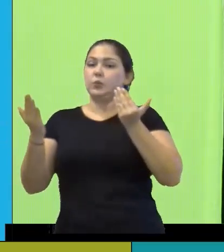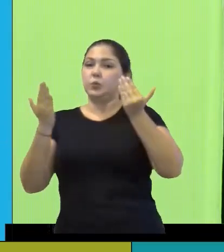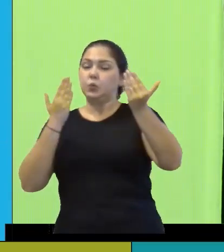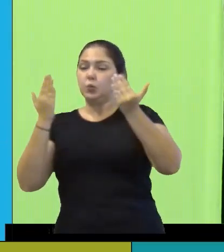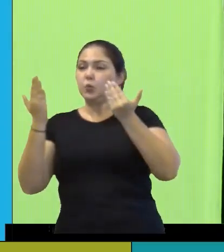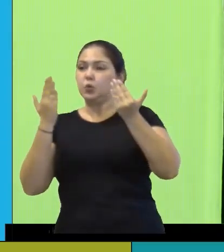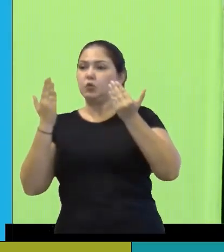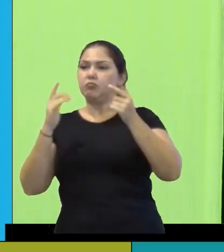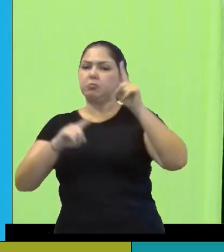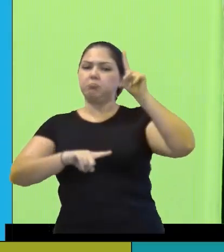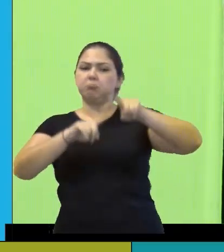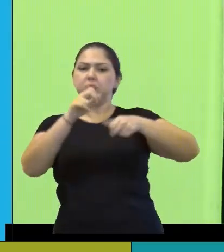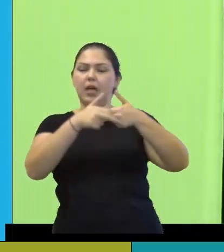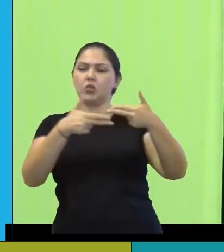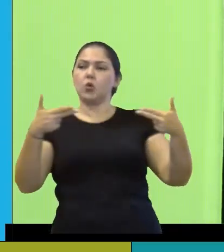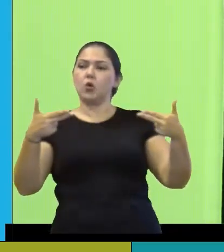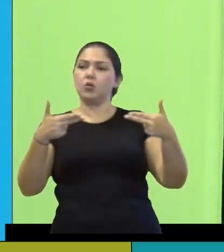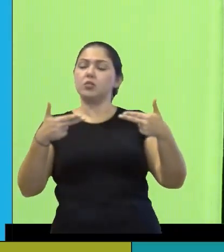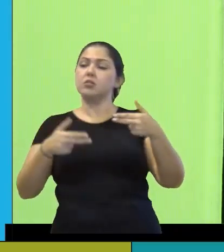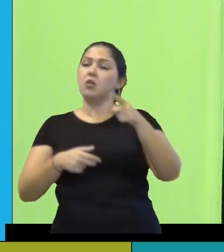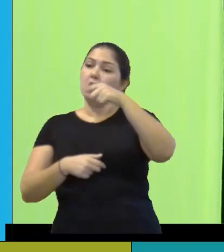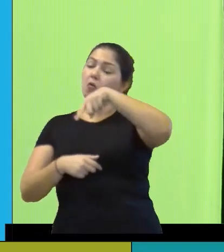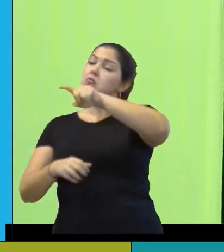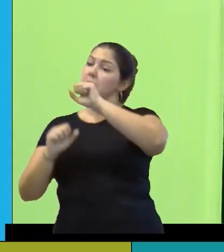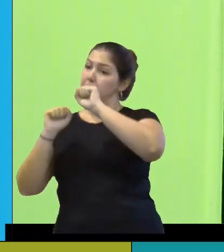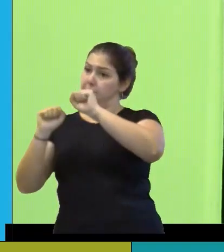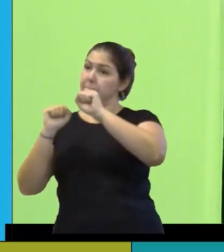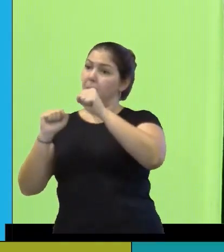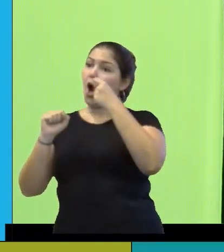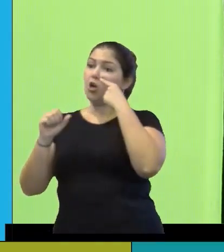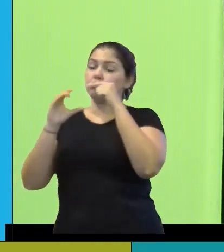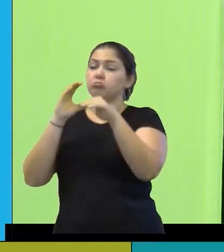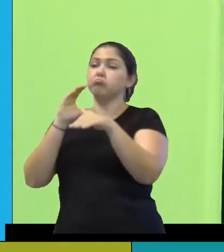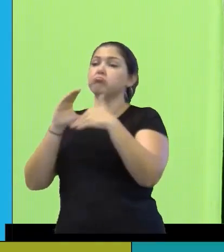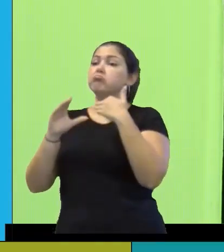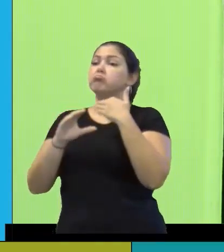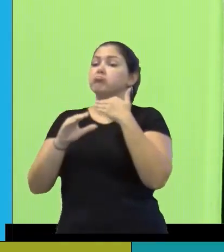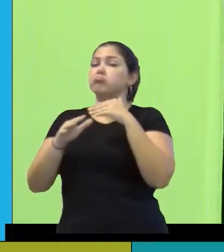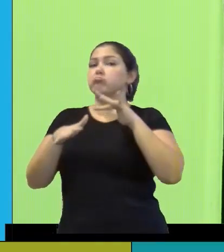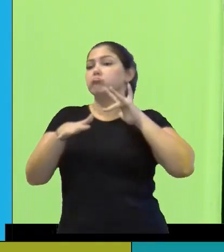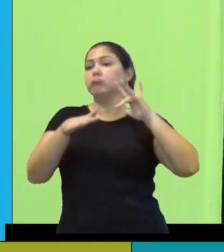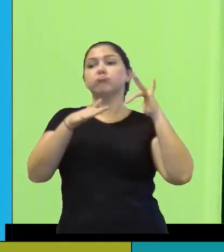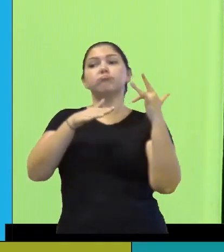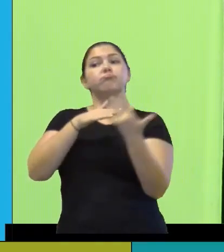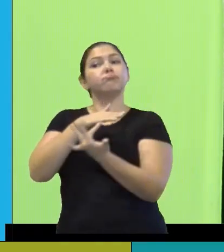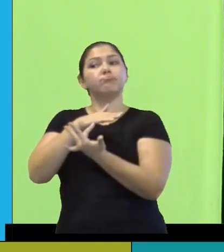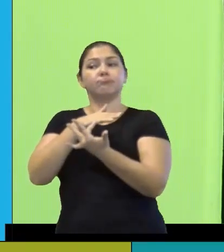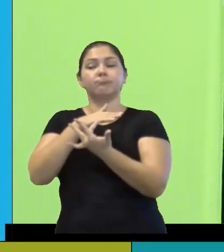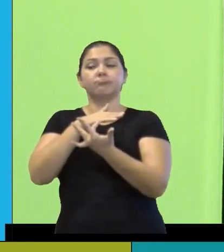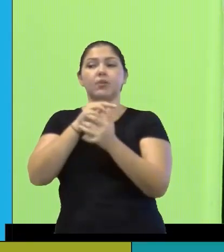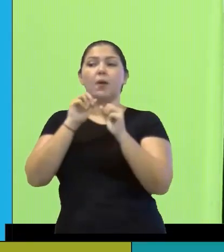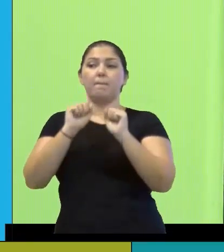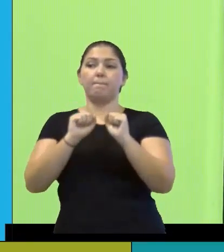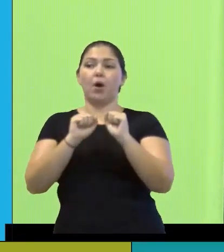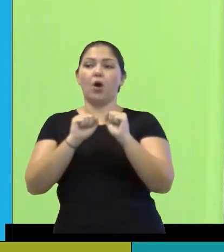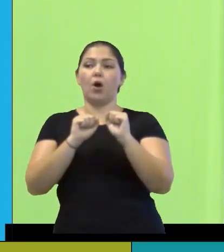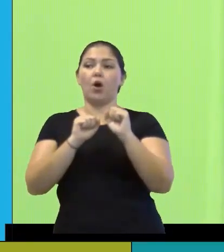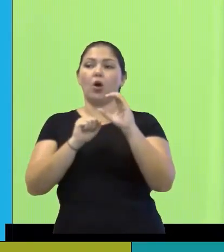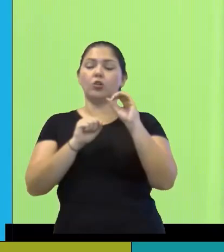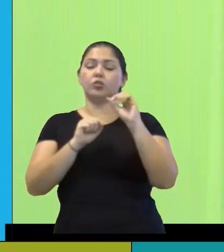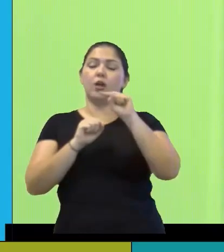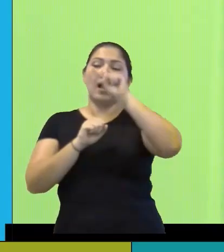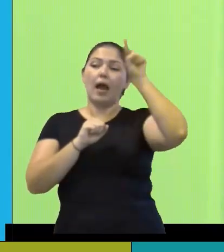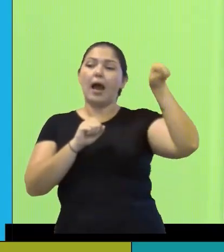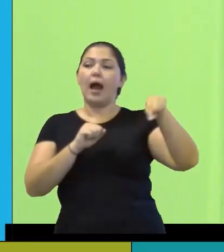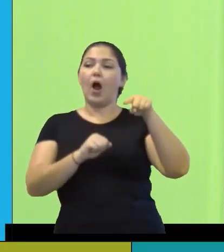sobre o material, peço que vocês me procurem nas redes sociais. Só você procurar